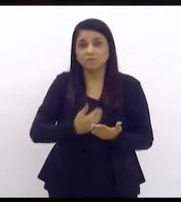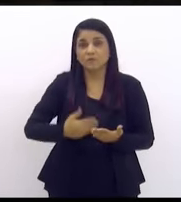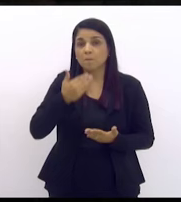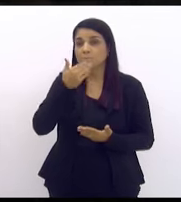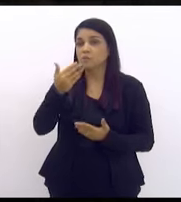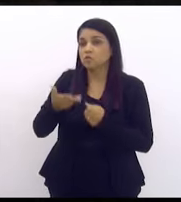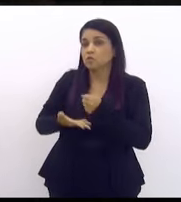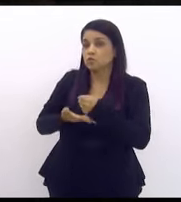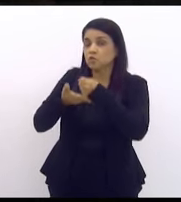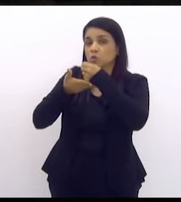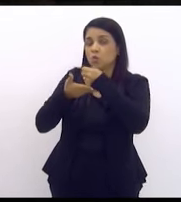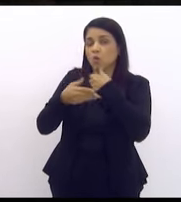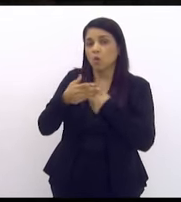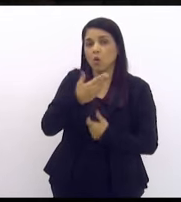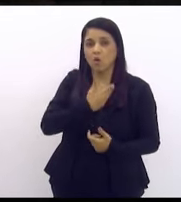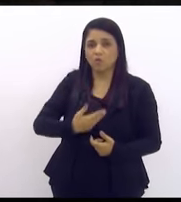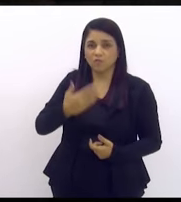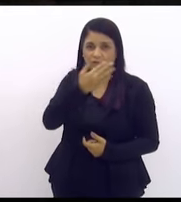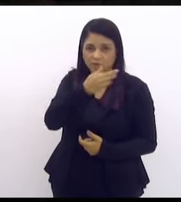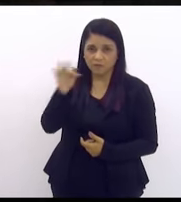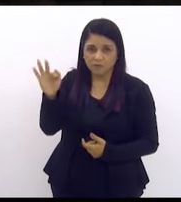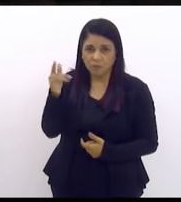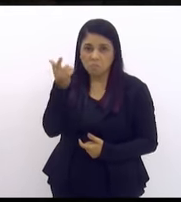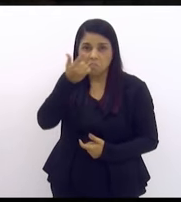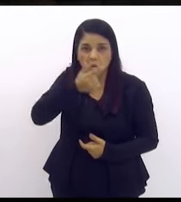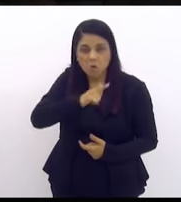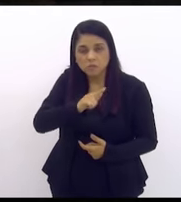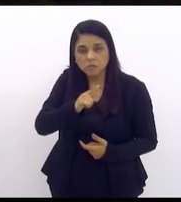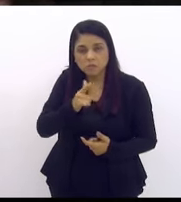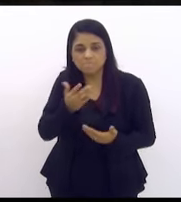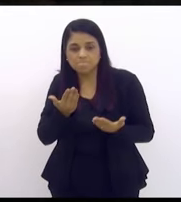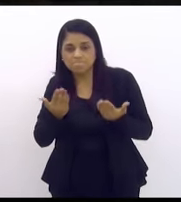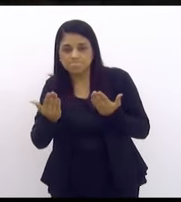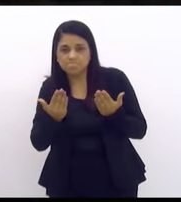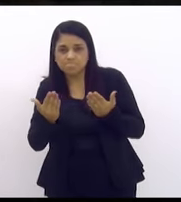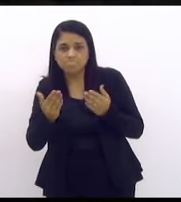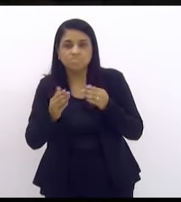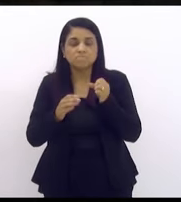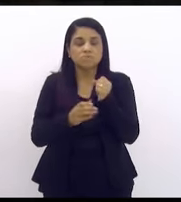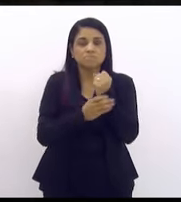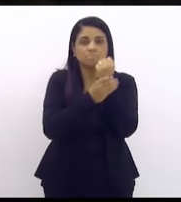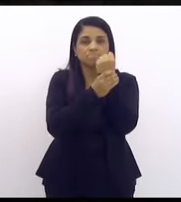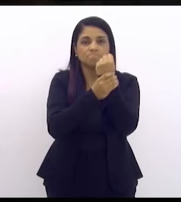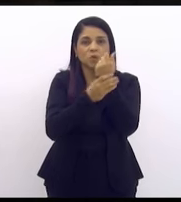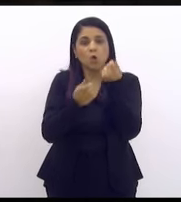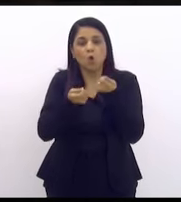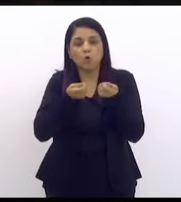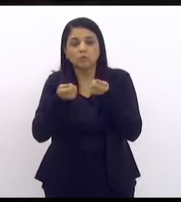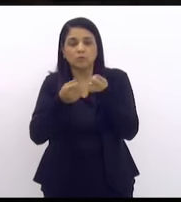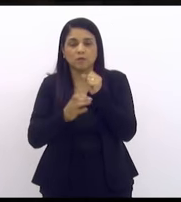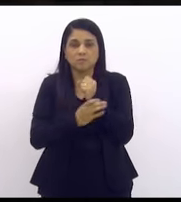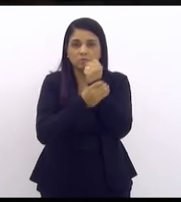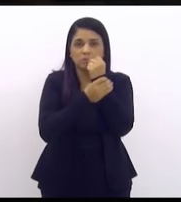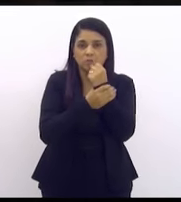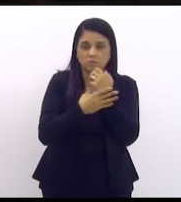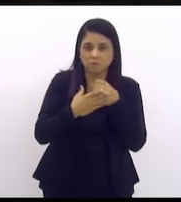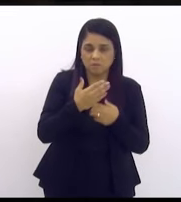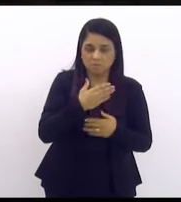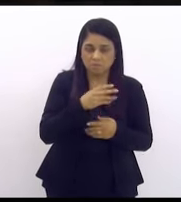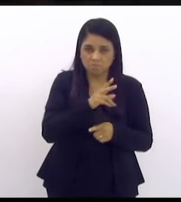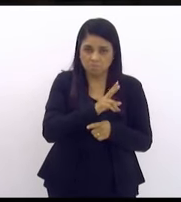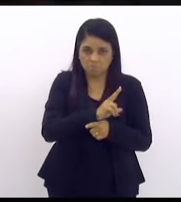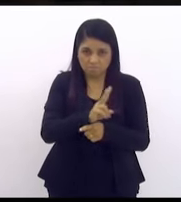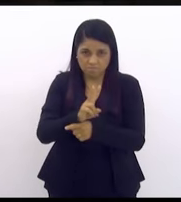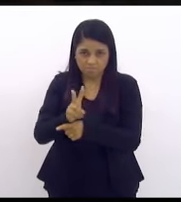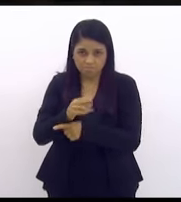ao governo federal para minimamente remediar a segurança pública? Se chegou na situação que chegou,